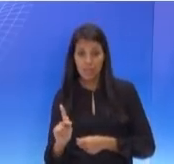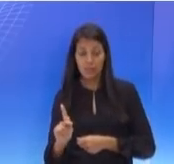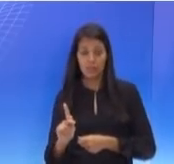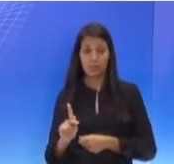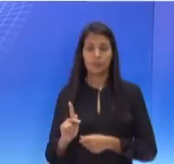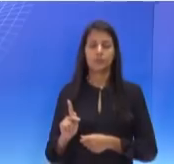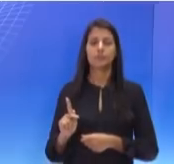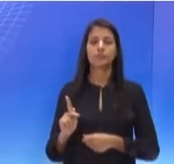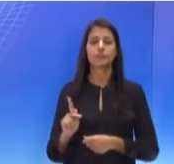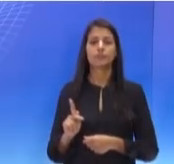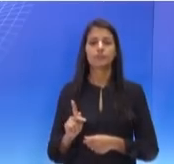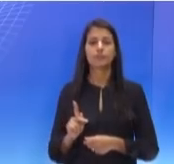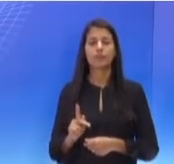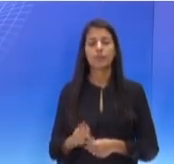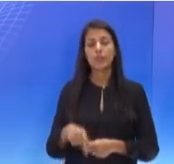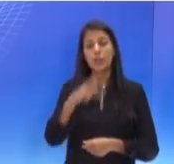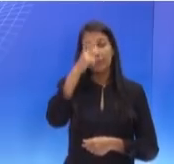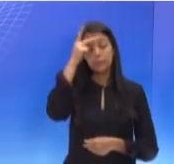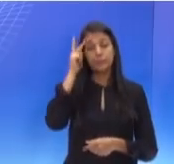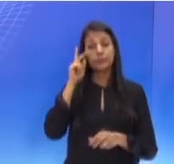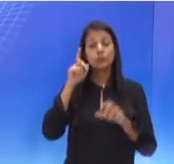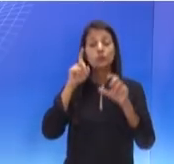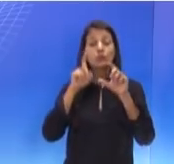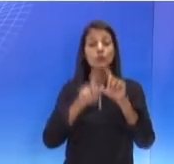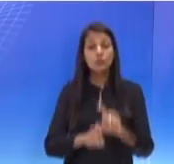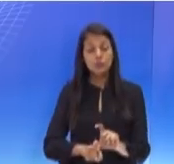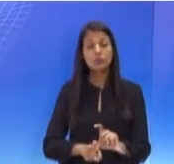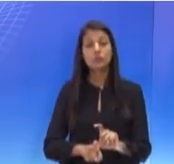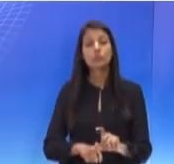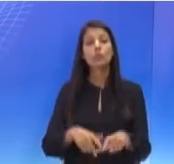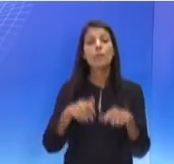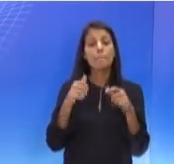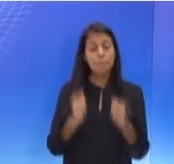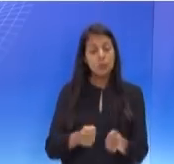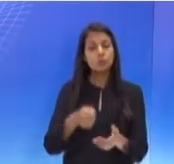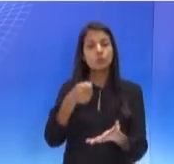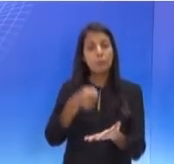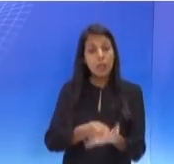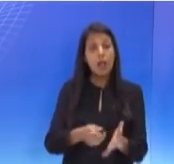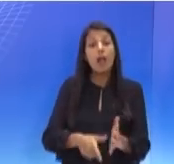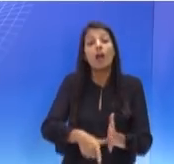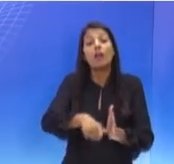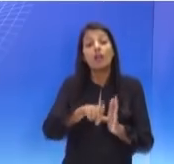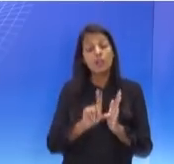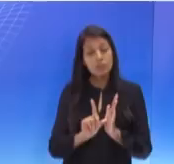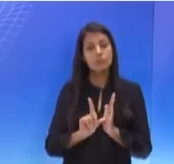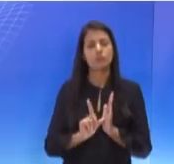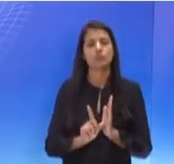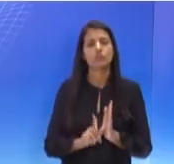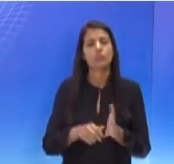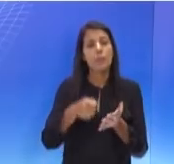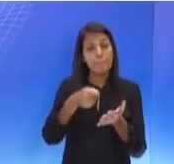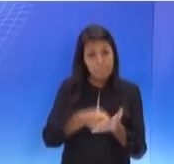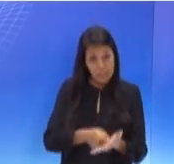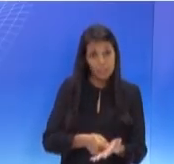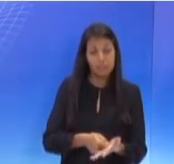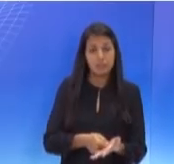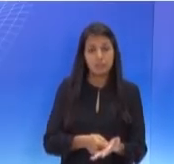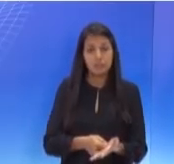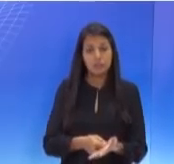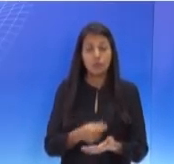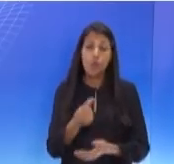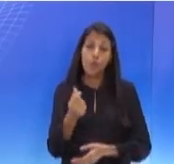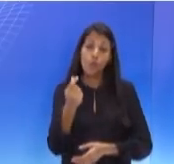devedor tem a possibilidade de quitar a dívida antecipadamente a qualquer momento, pagando para isso o